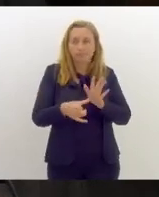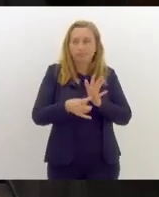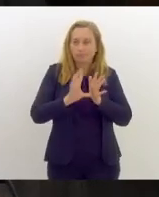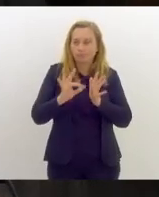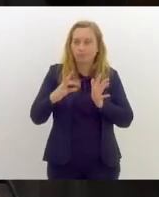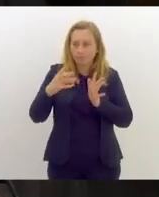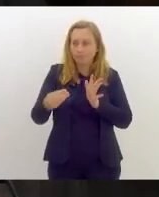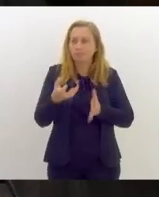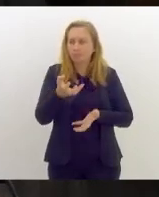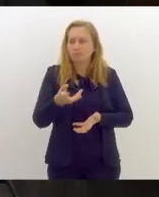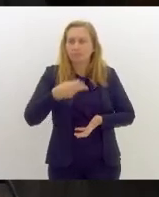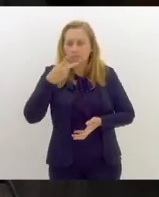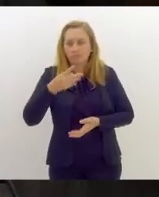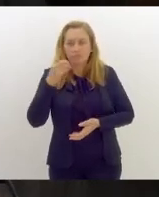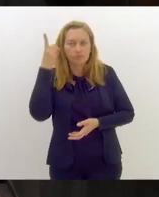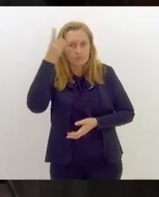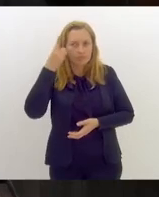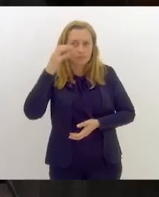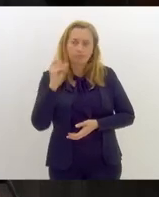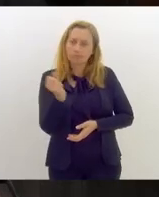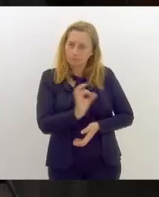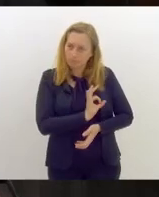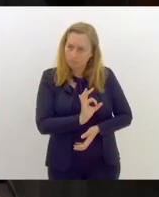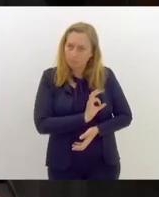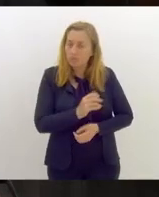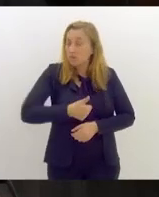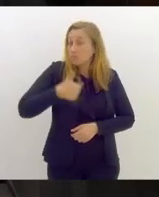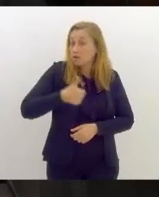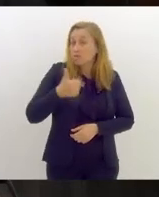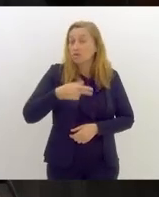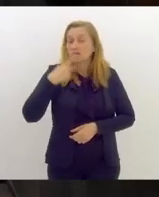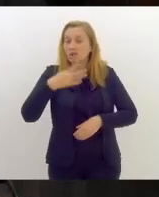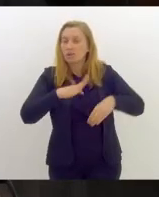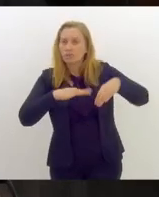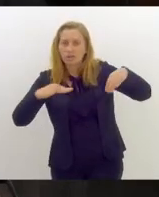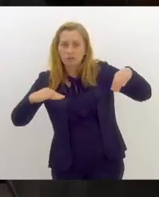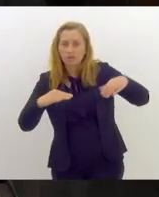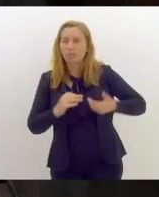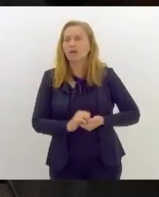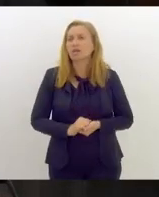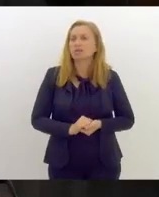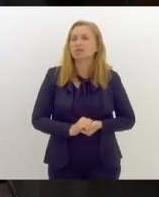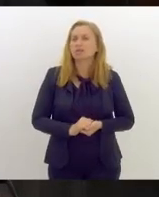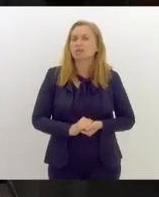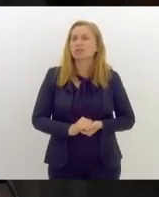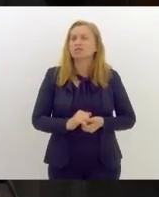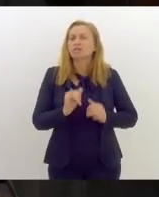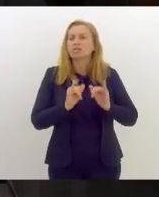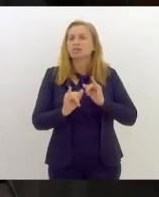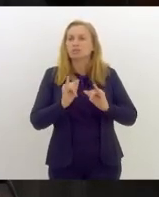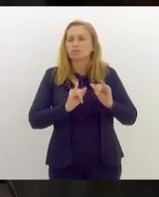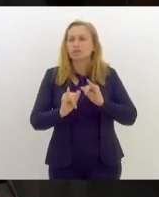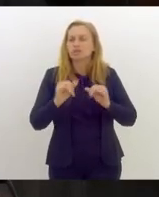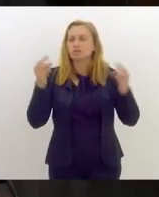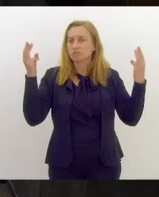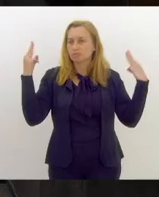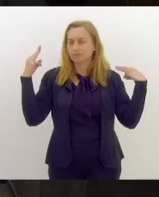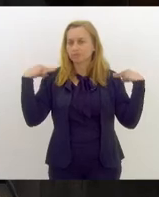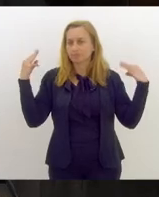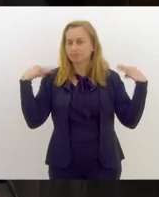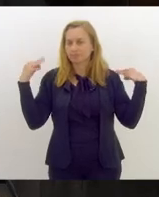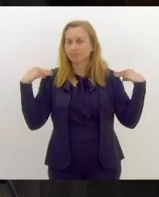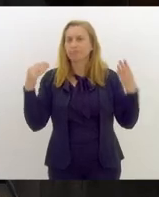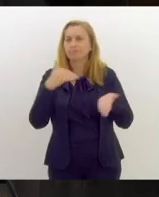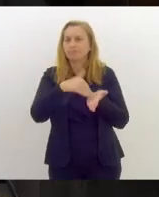eu quero ressaltar mas deputada Marta primeiro nós estamos falando da Baía de Guanabara com dados aqui da Marinha do Brasil de Docas e